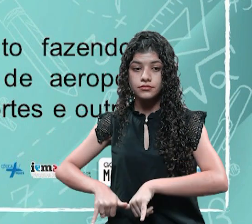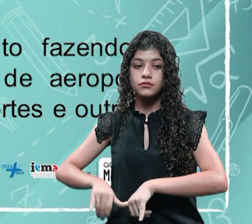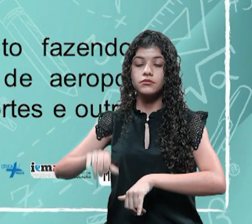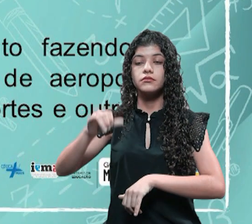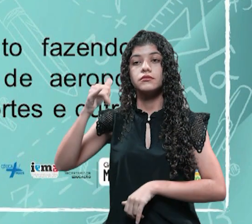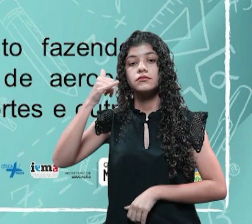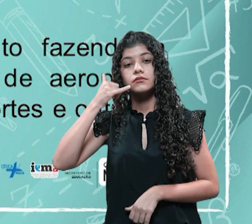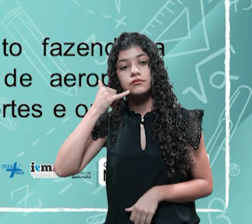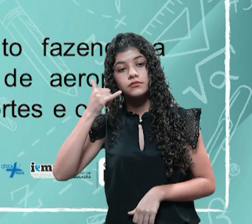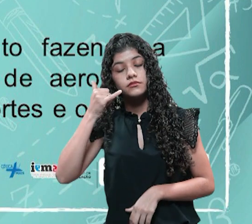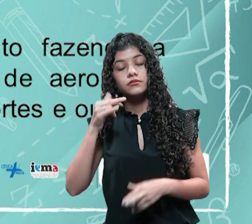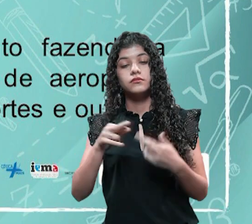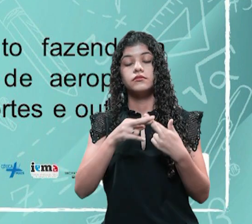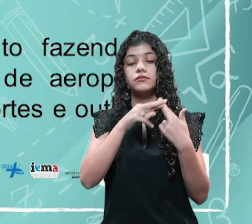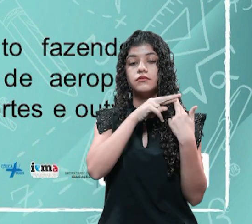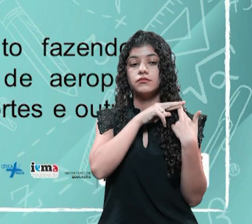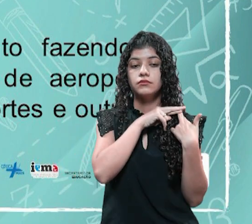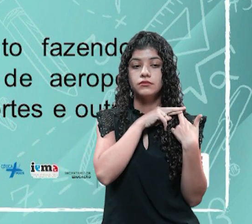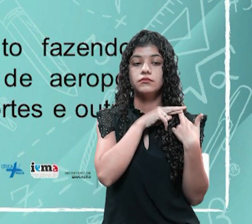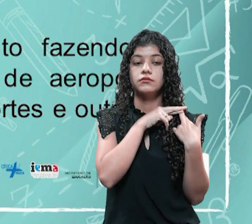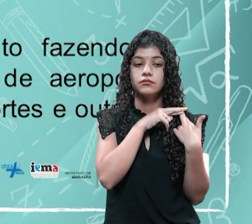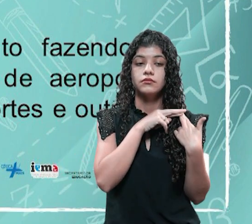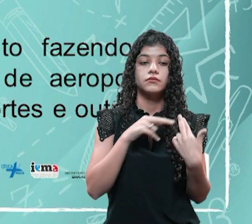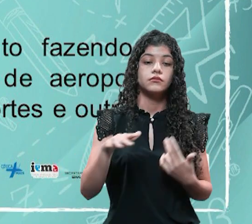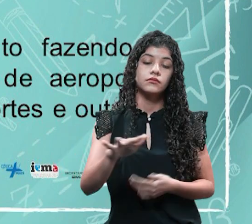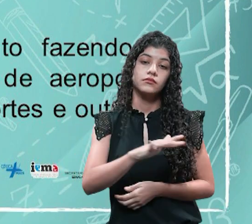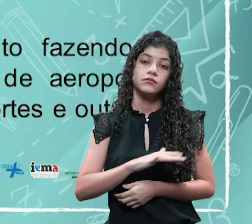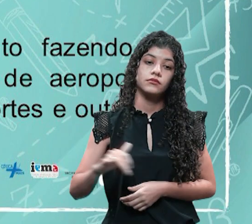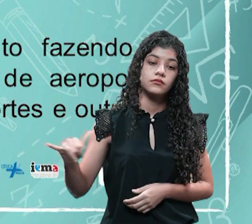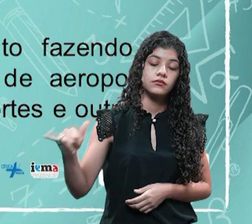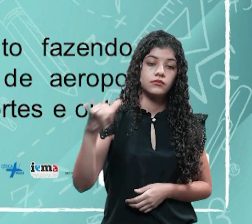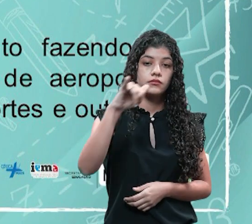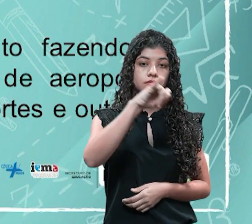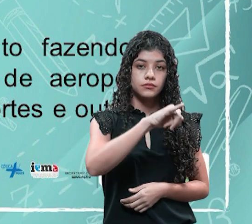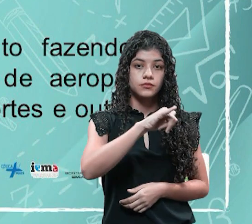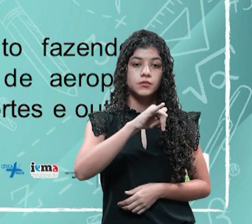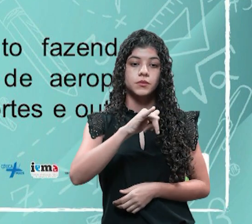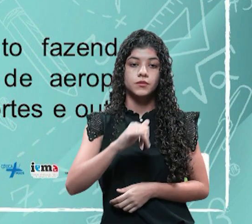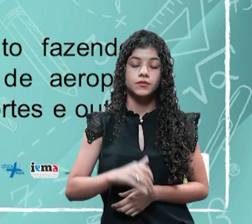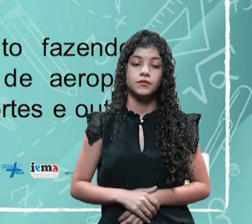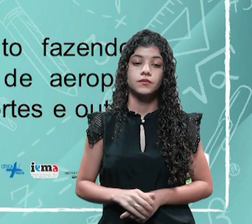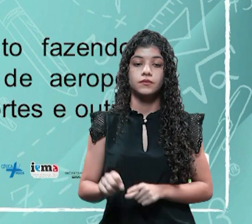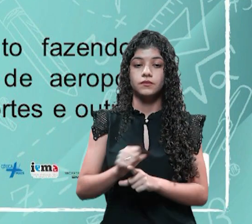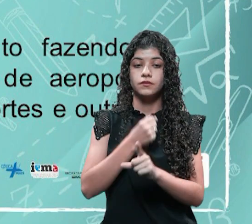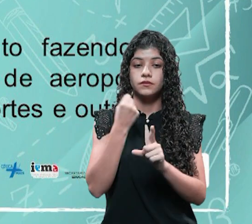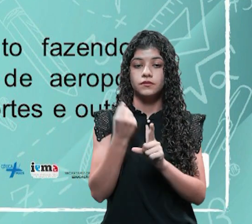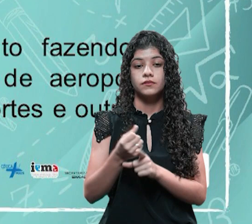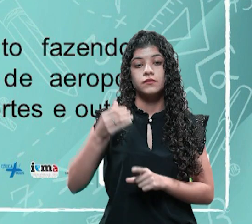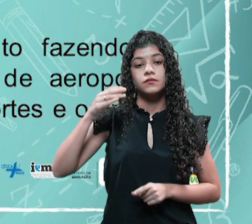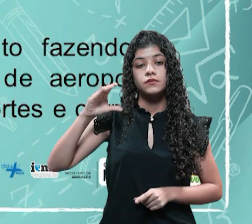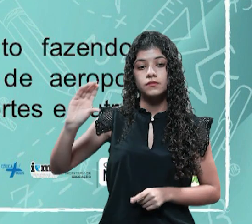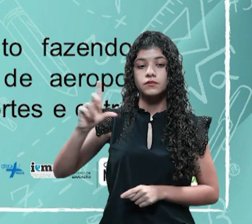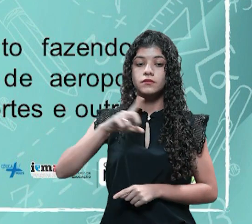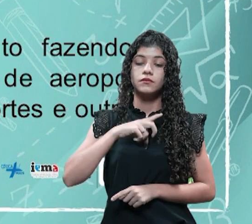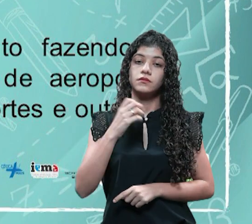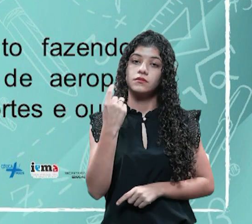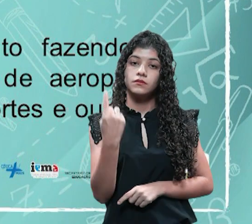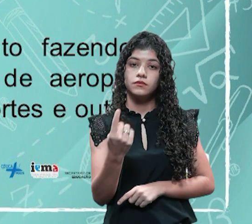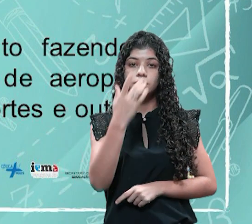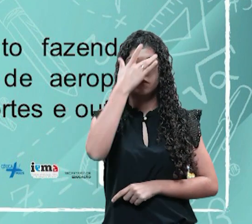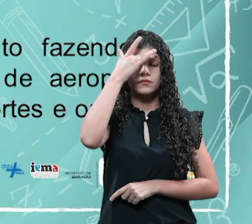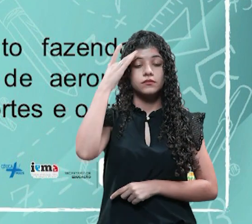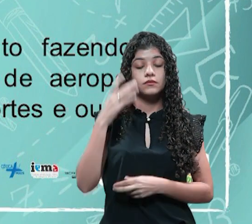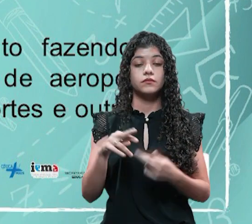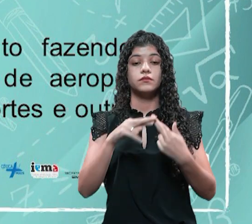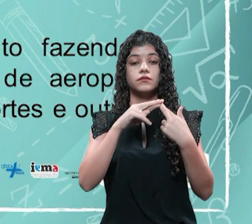fazendo o quê? Ligações com os responsáveis pelas áreas de aeroporto, programação social, cultural. Geralmente fica uma